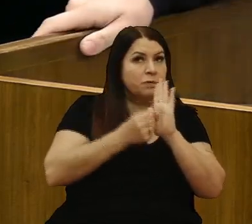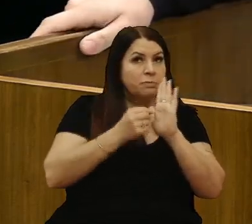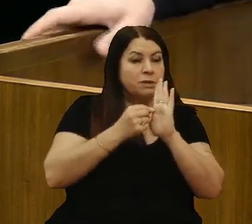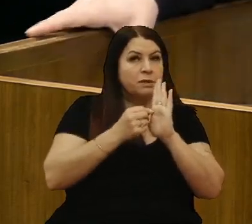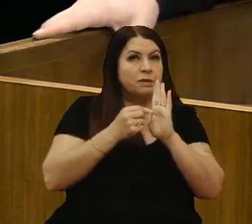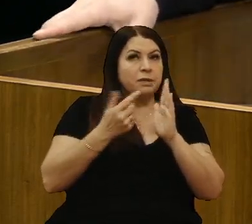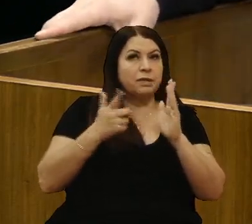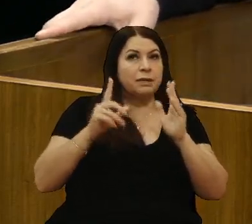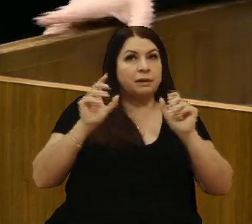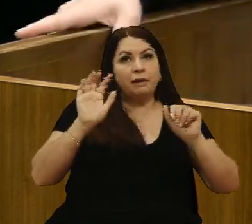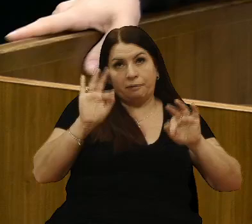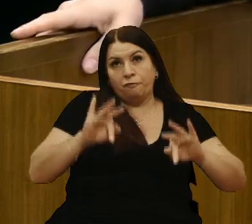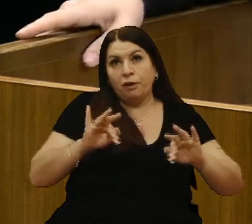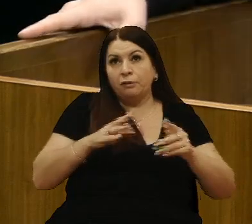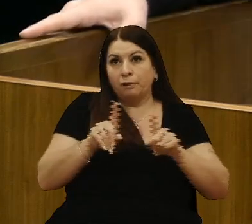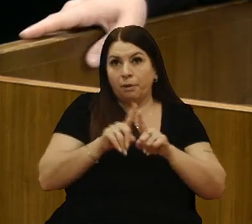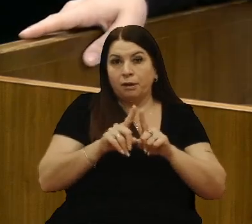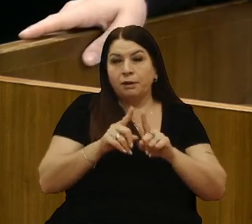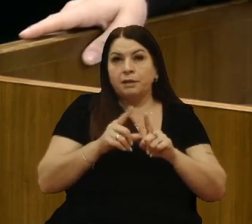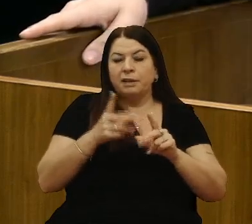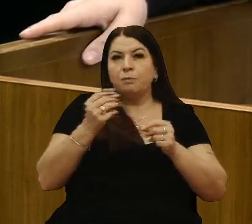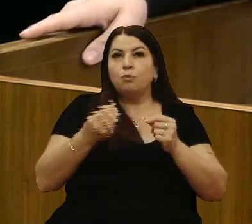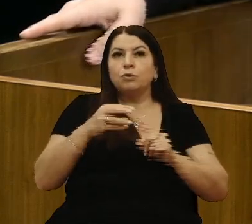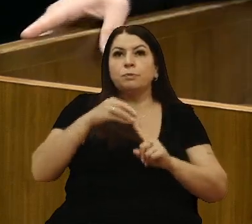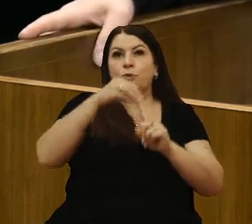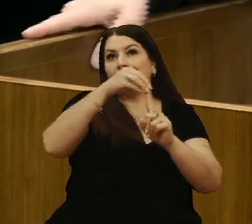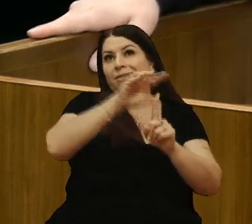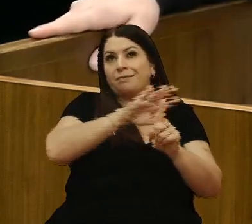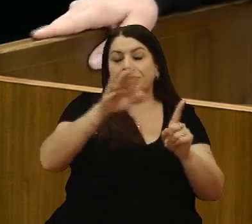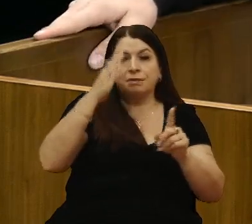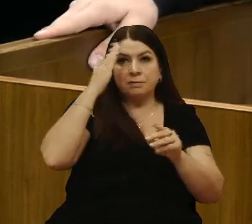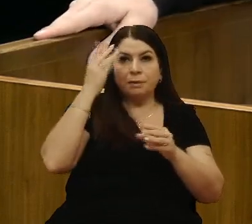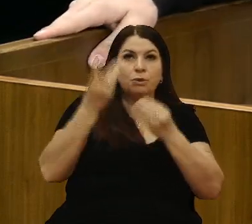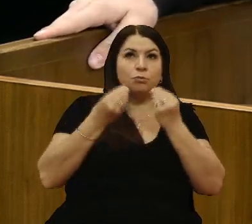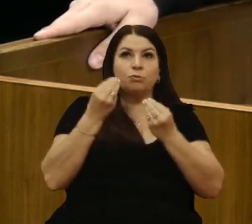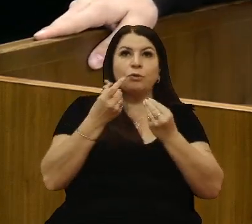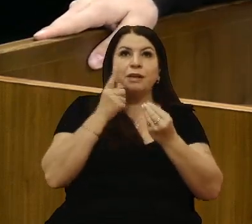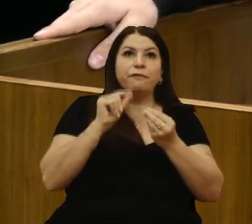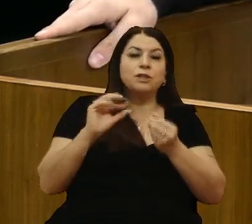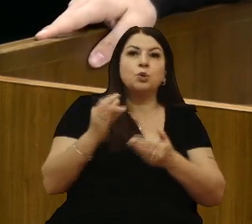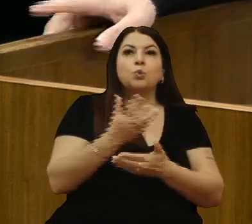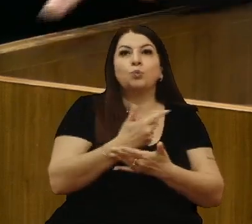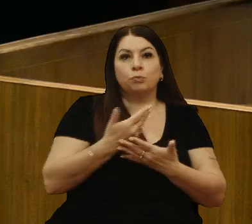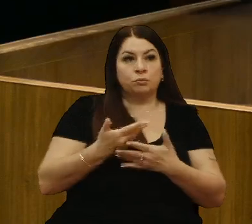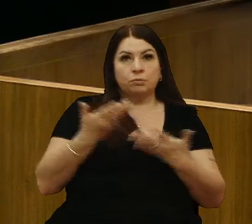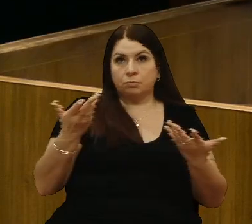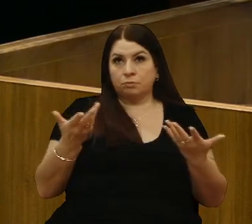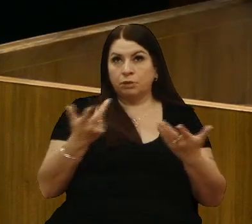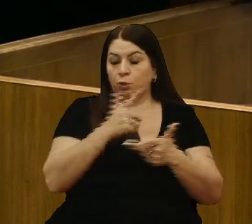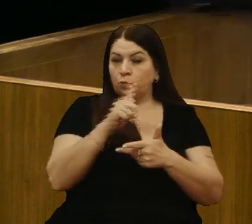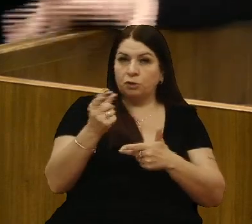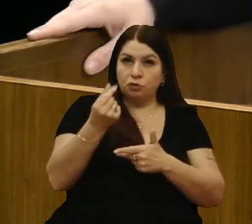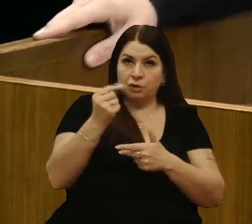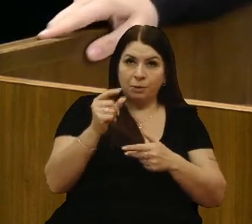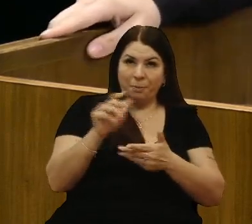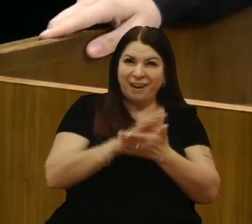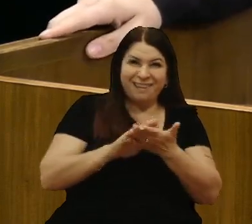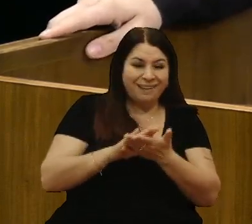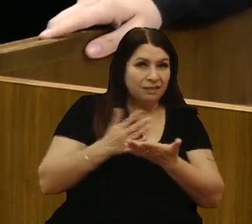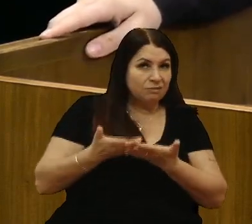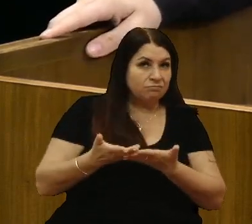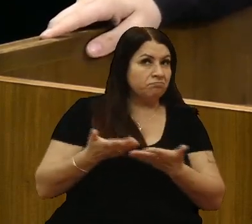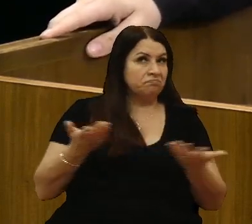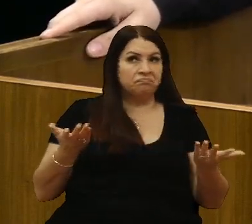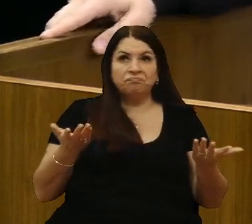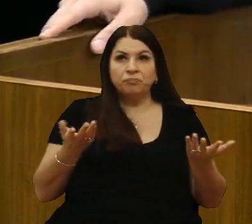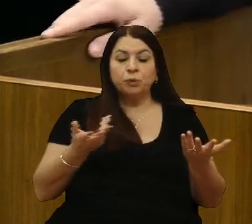finita. A cidade tem muitas prioridades, a gente sabe que não dá para fazer tudo. Agora, que não tem dinheiro para nada?